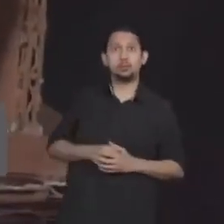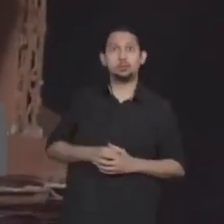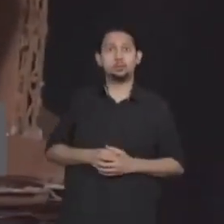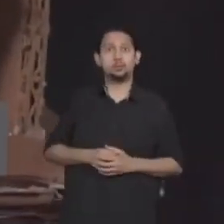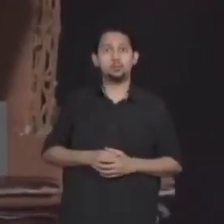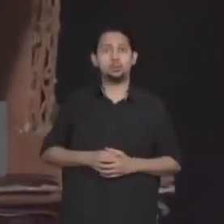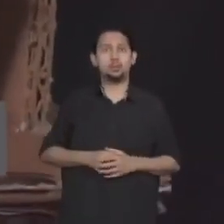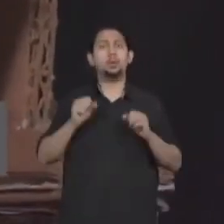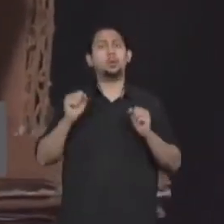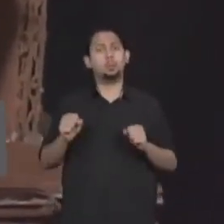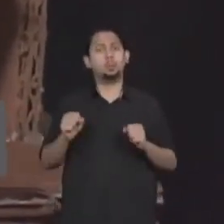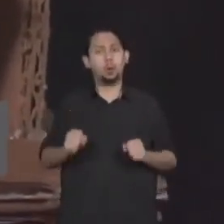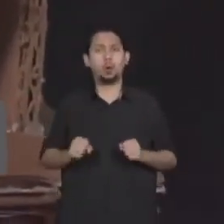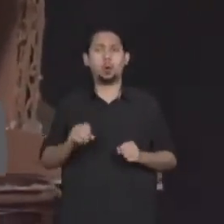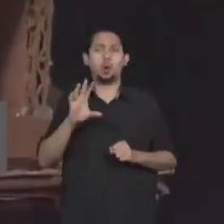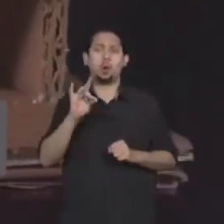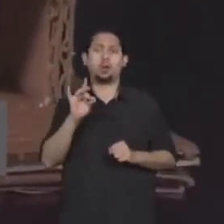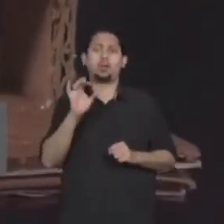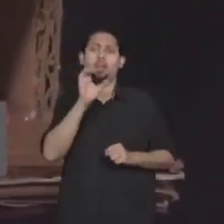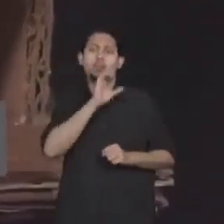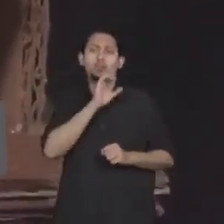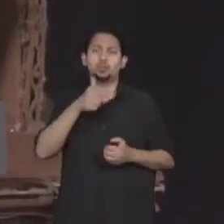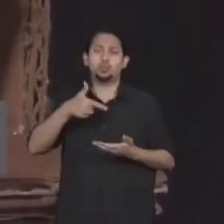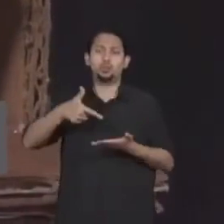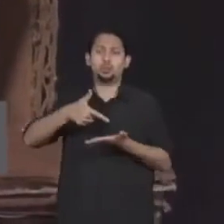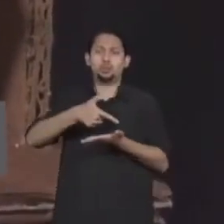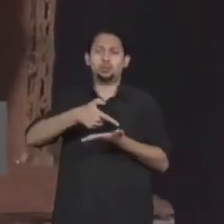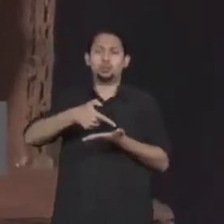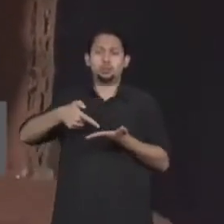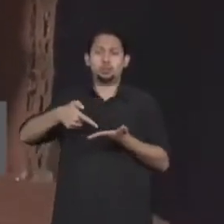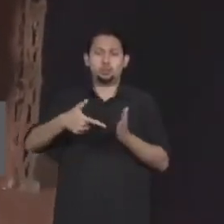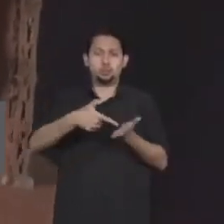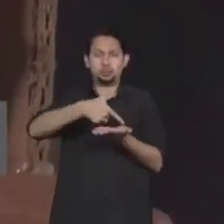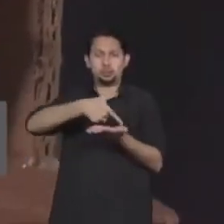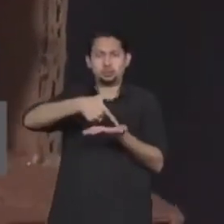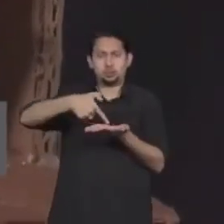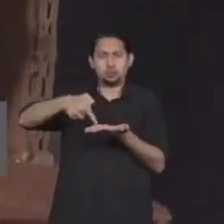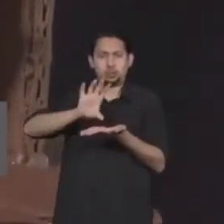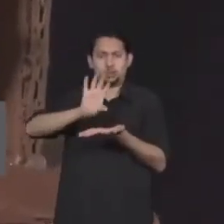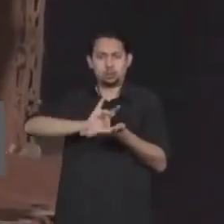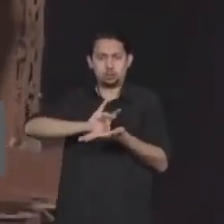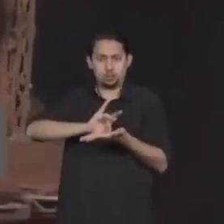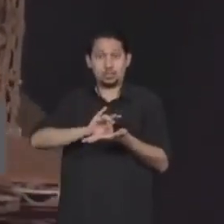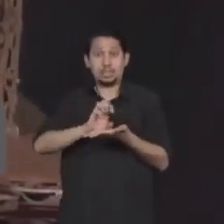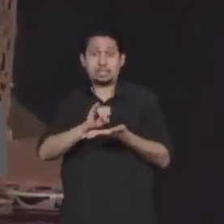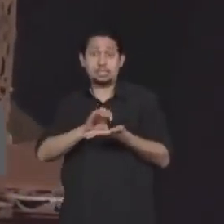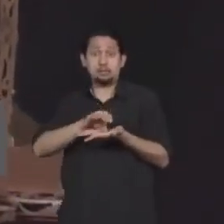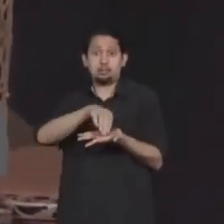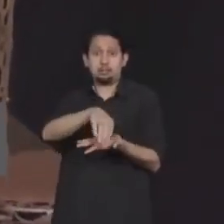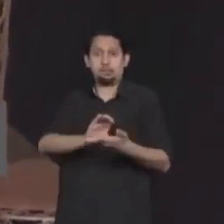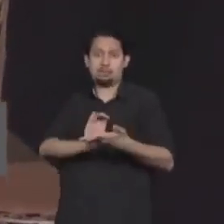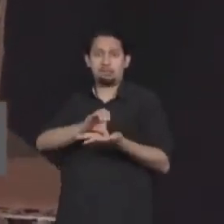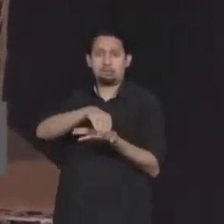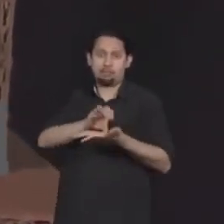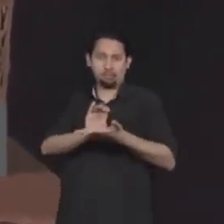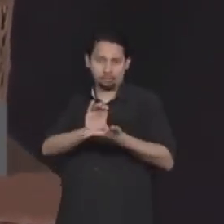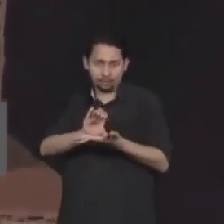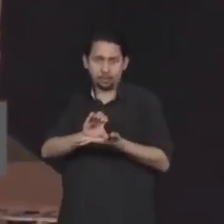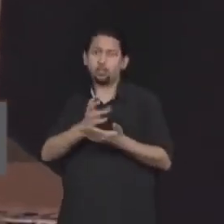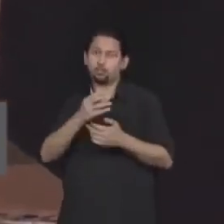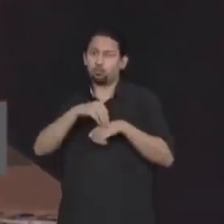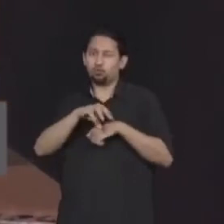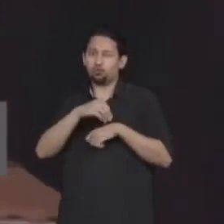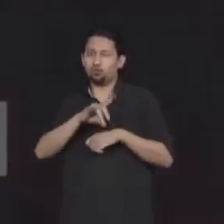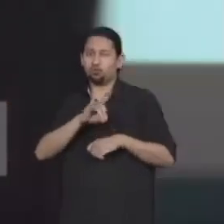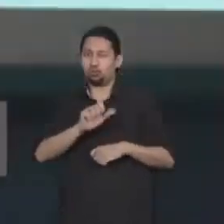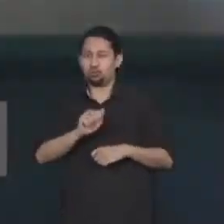Você pode usar cola quente também. Se começar a escapar, eu já vou dar uma dica para vocês do robô que eu tenho